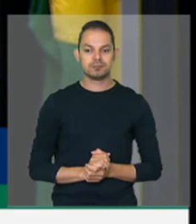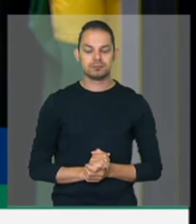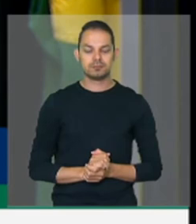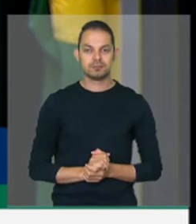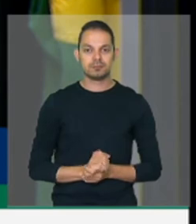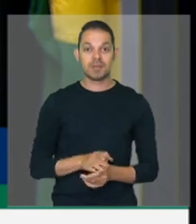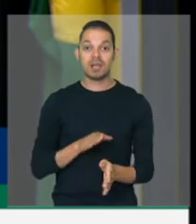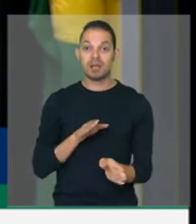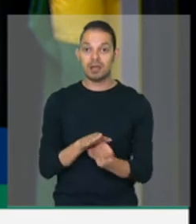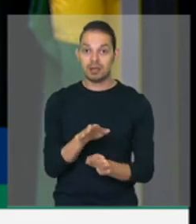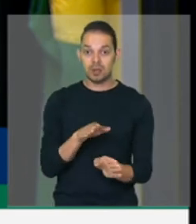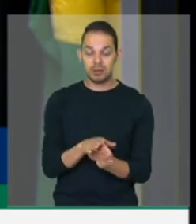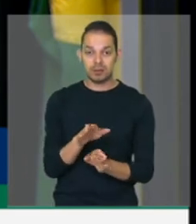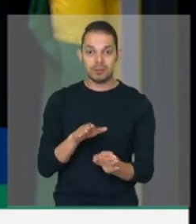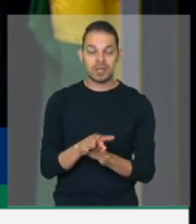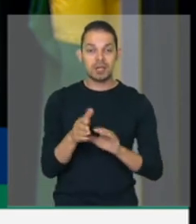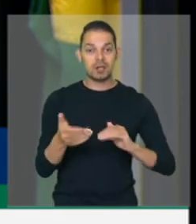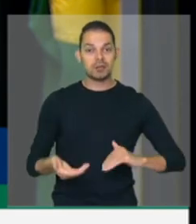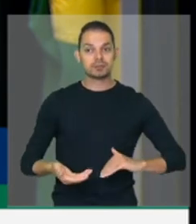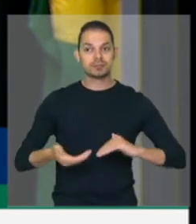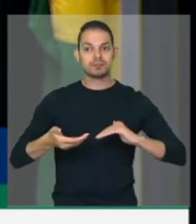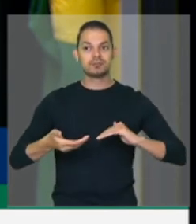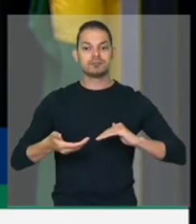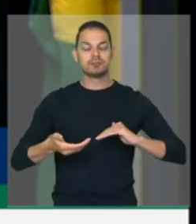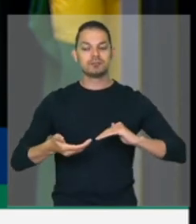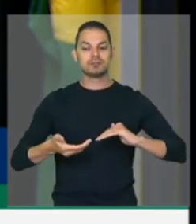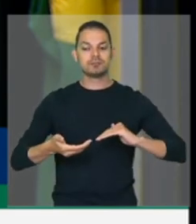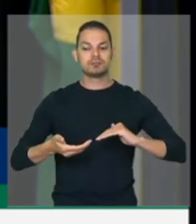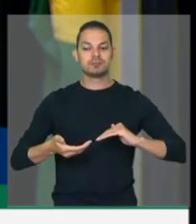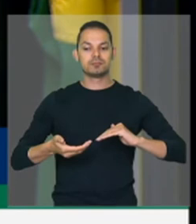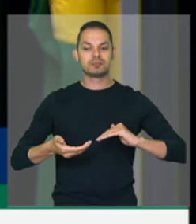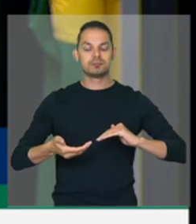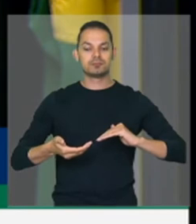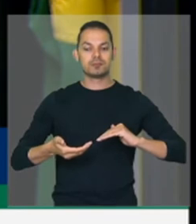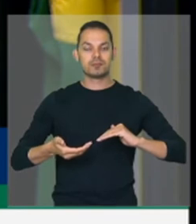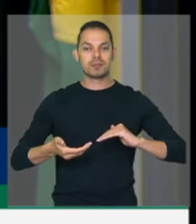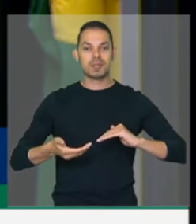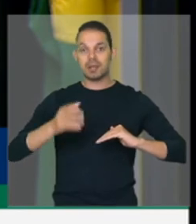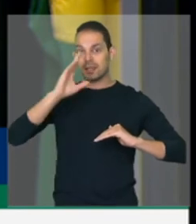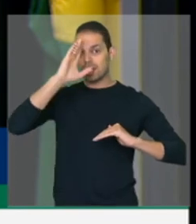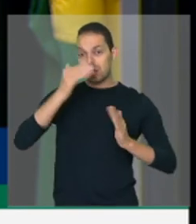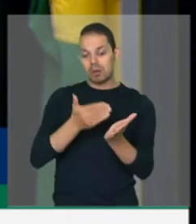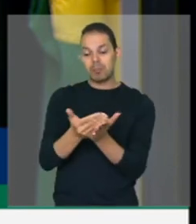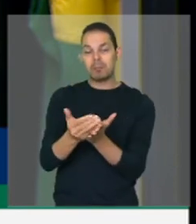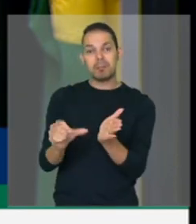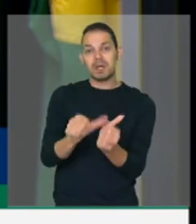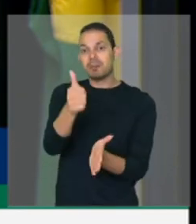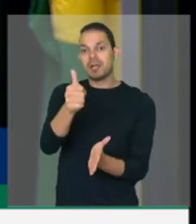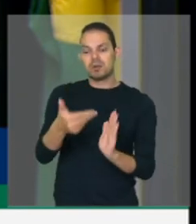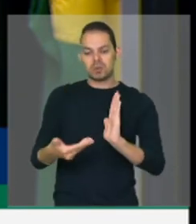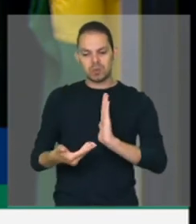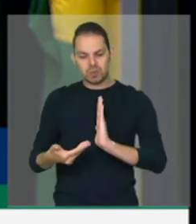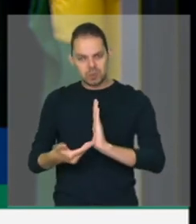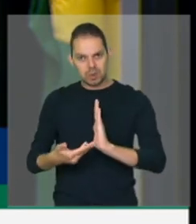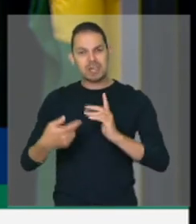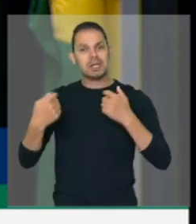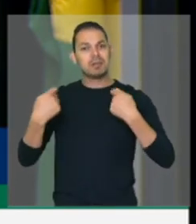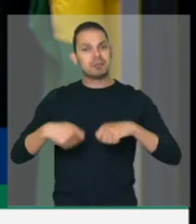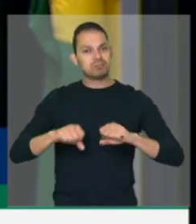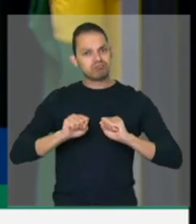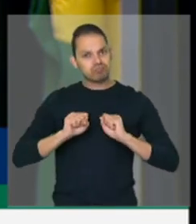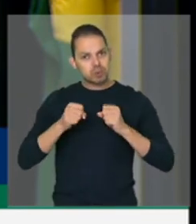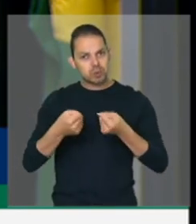Recomendo que o Congresso Nacional, a começar por esta Casa, se debruce sobre